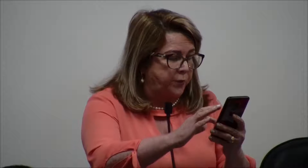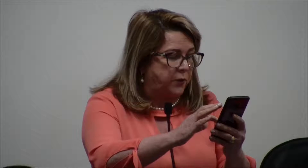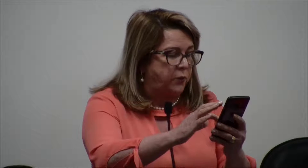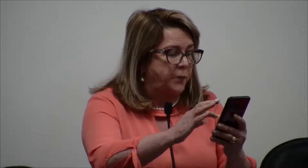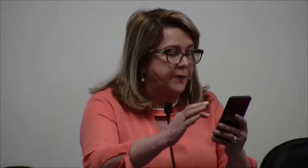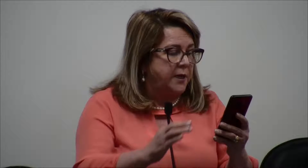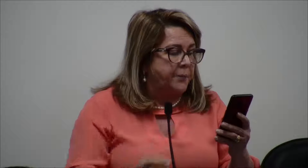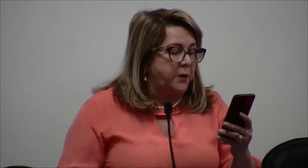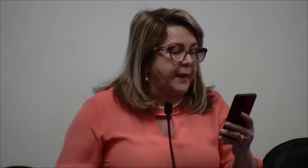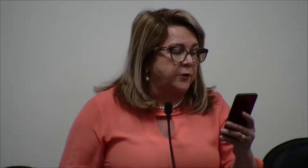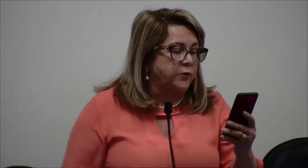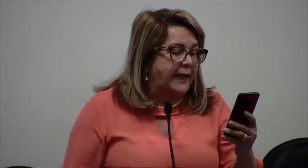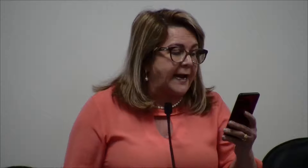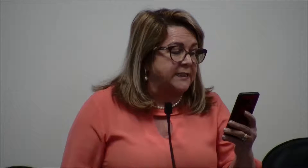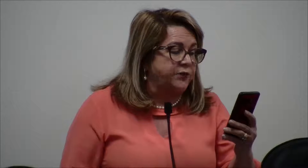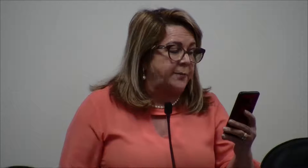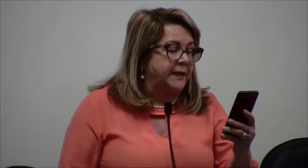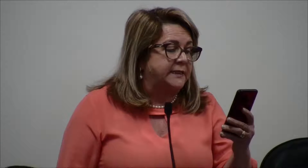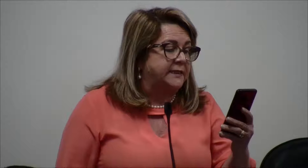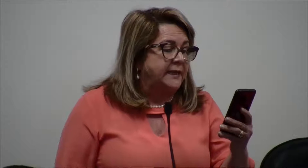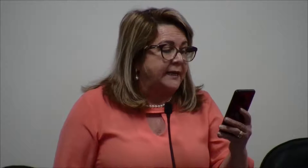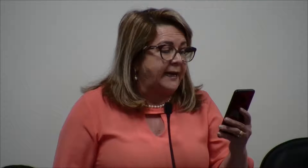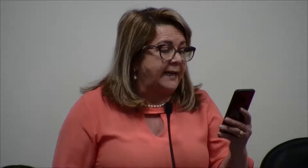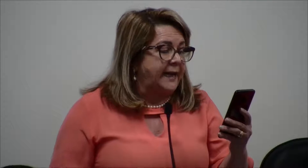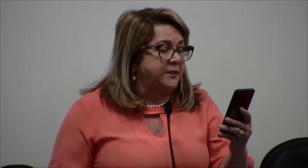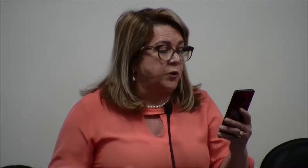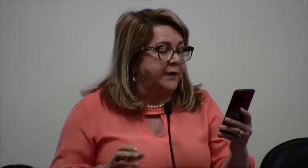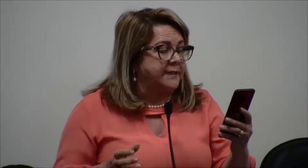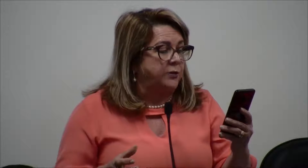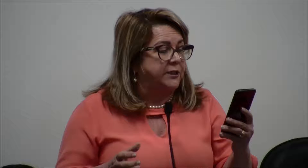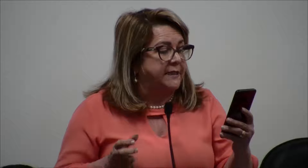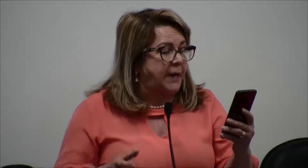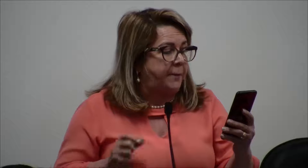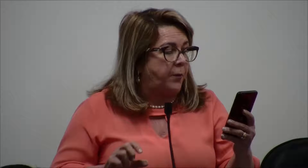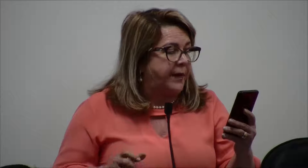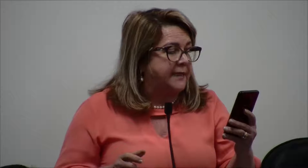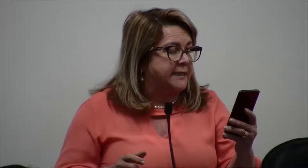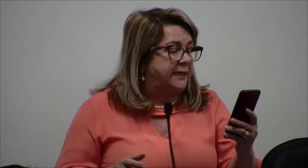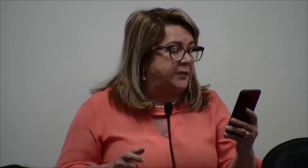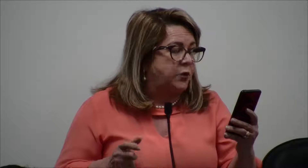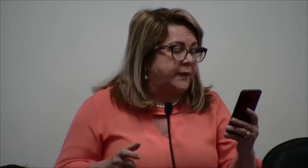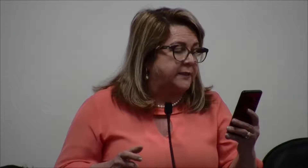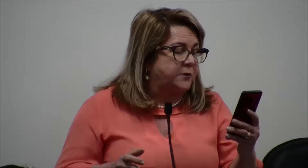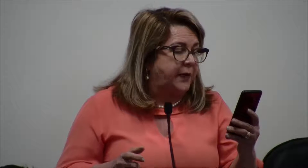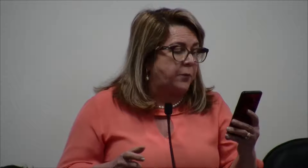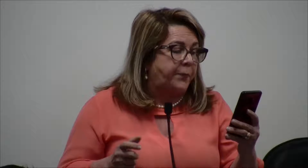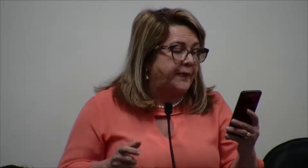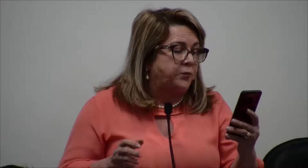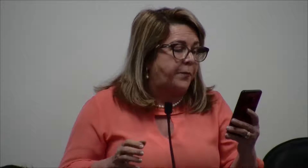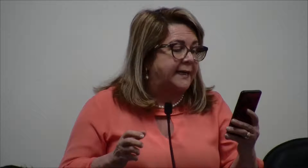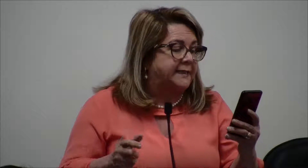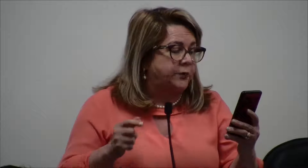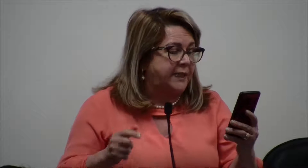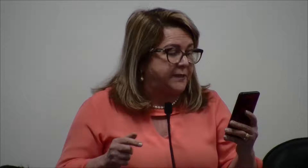concurso público. Por meio do CRAS, as famílias em situação de extrema pobreza, incluídas pelo Plano Brasil Sem